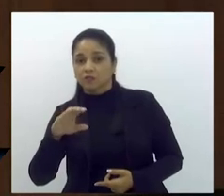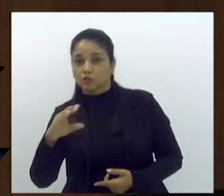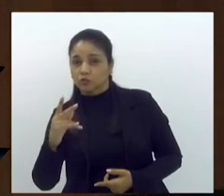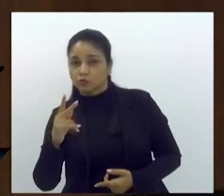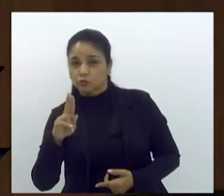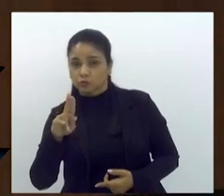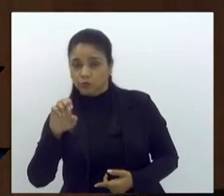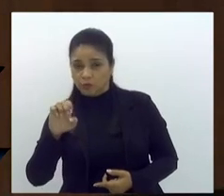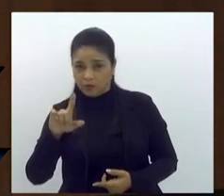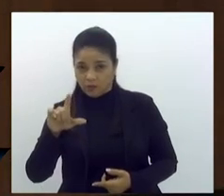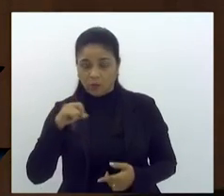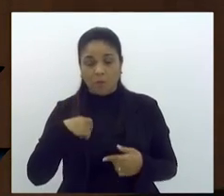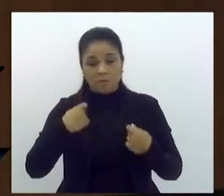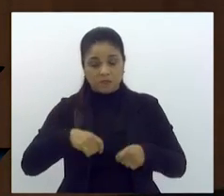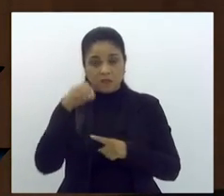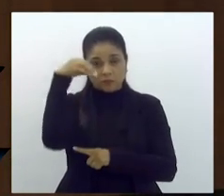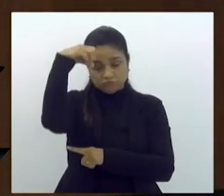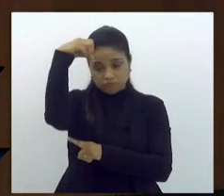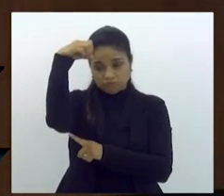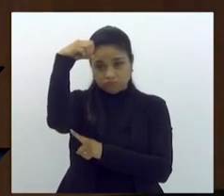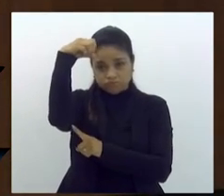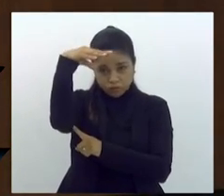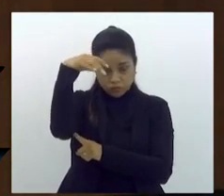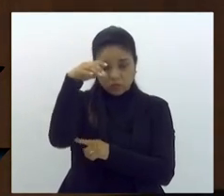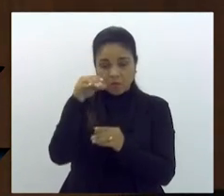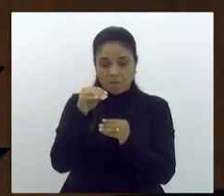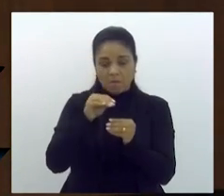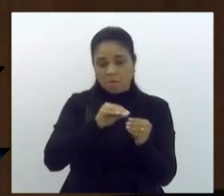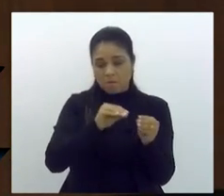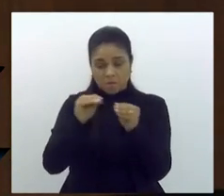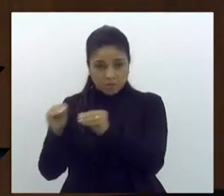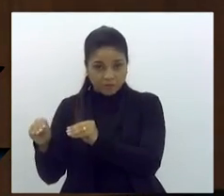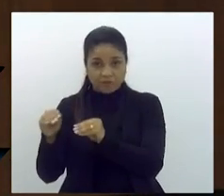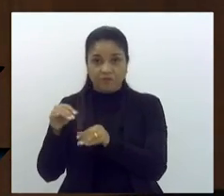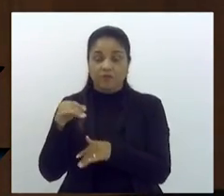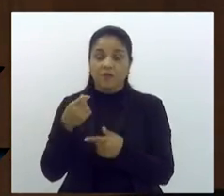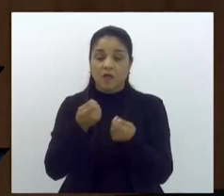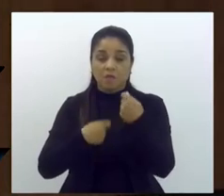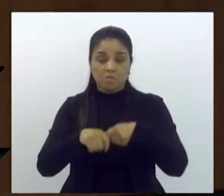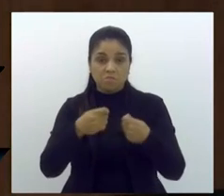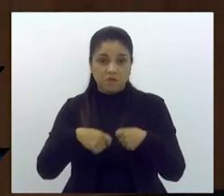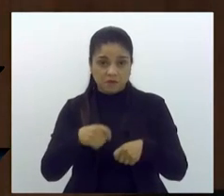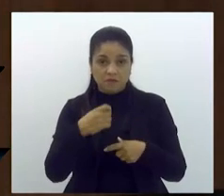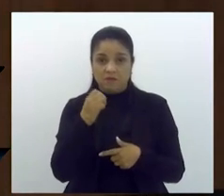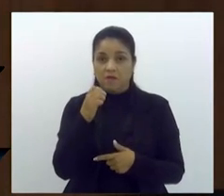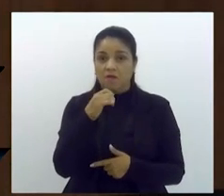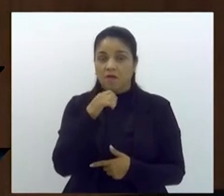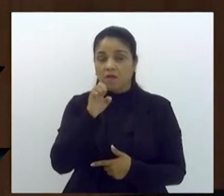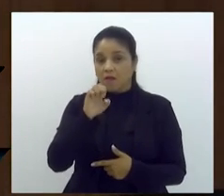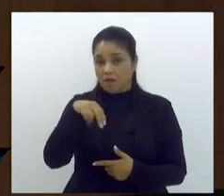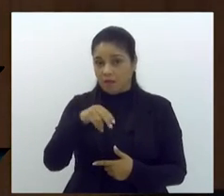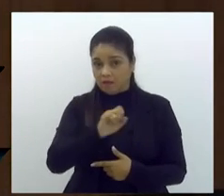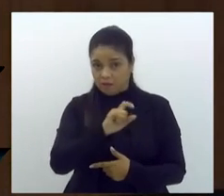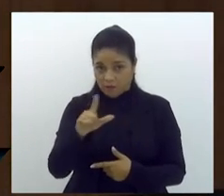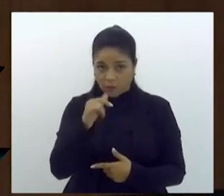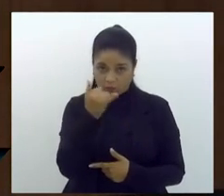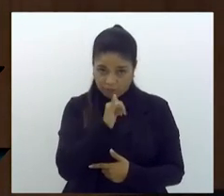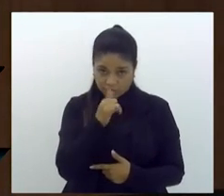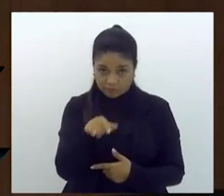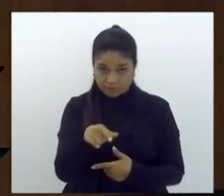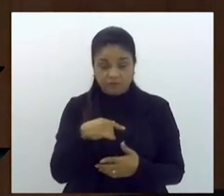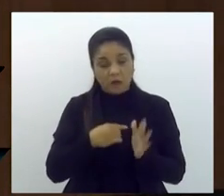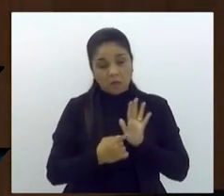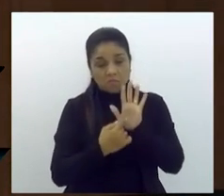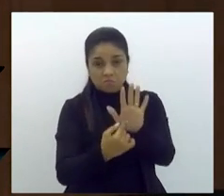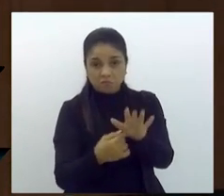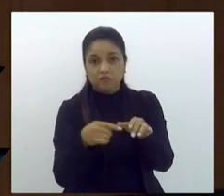alguns postes pela Ênio a prefeitura fez o projeto aí não apresentou o orçamento para aquela obra a